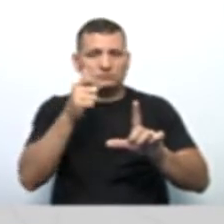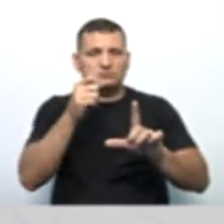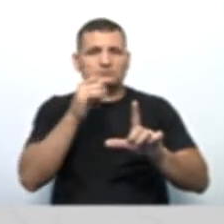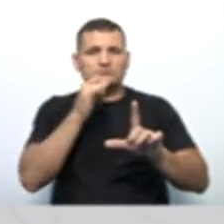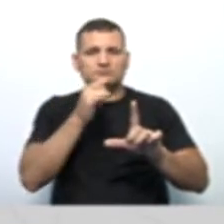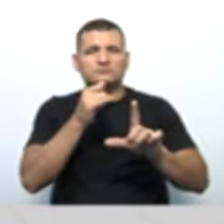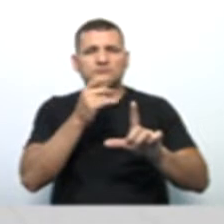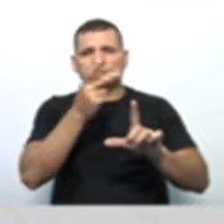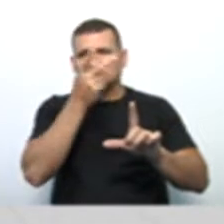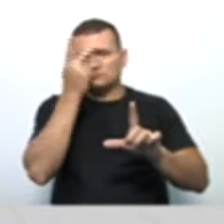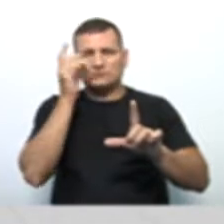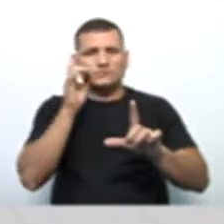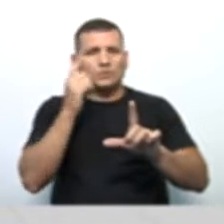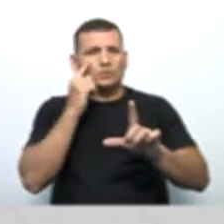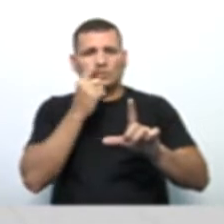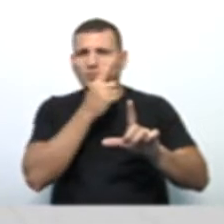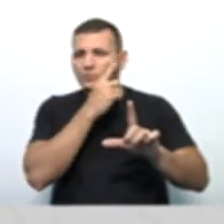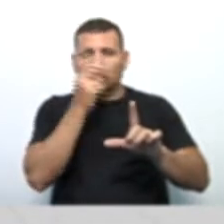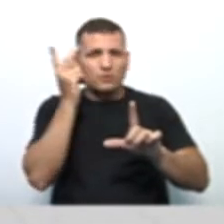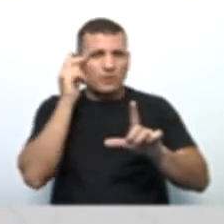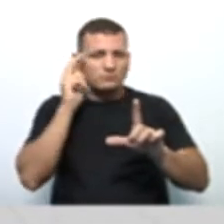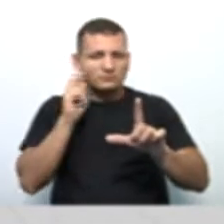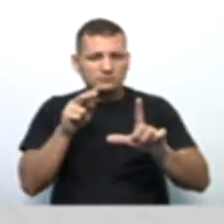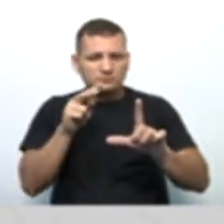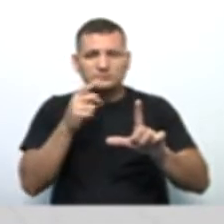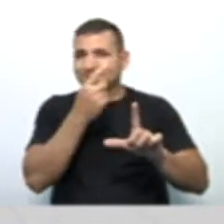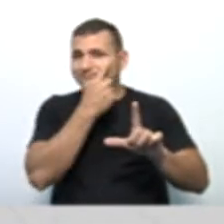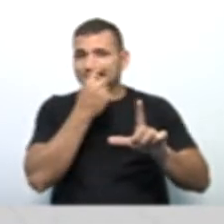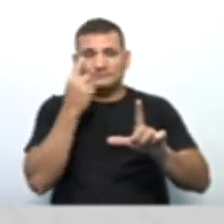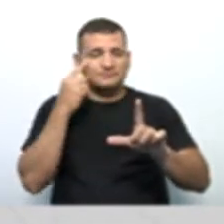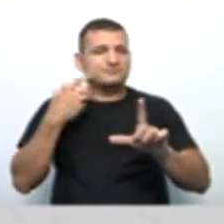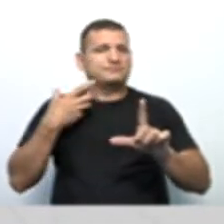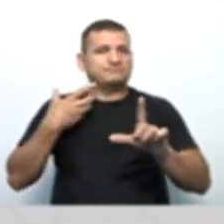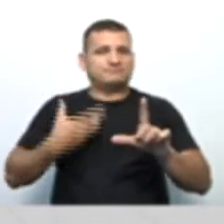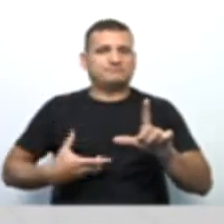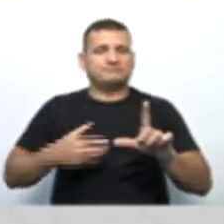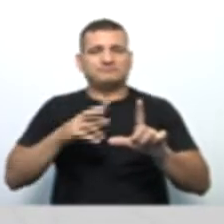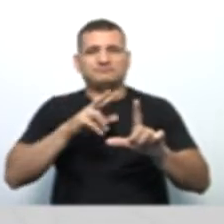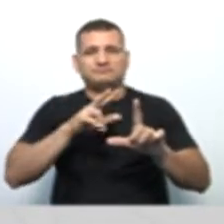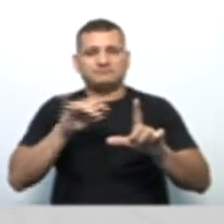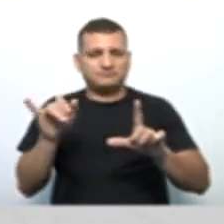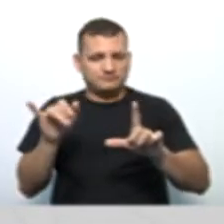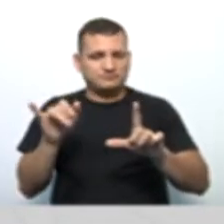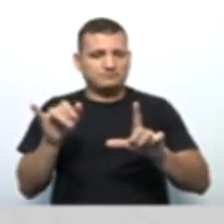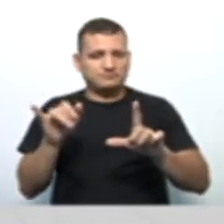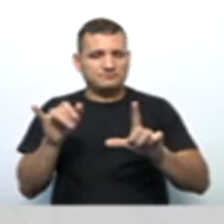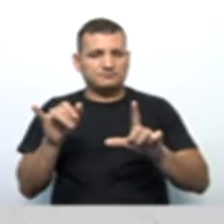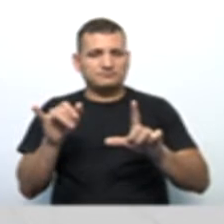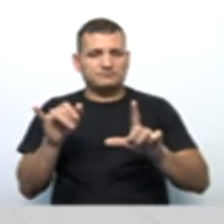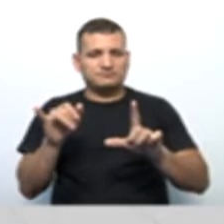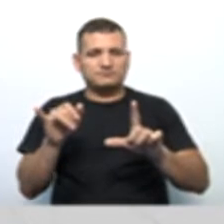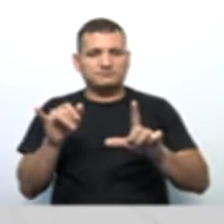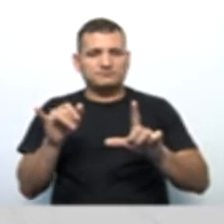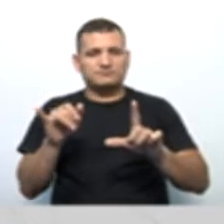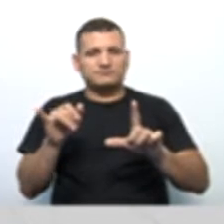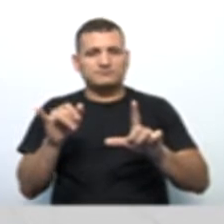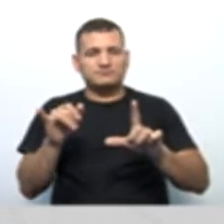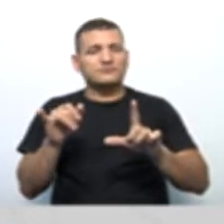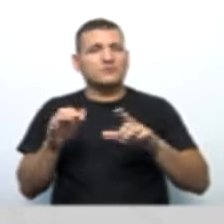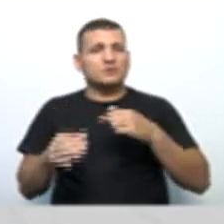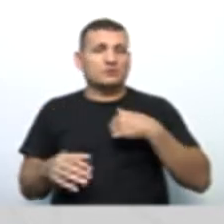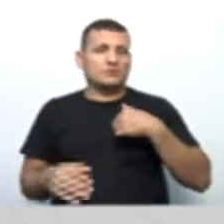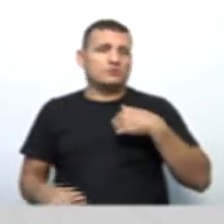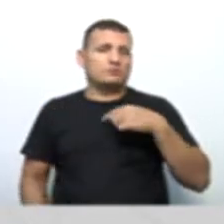só a visão normal vai cansar e silvio antonio um texto muito grande vai cansar visão dela e ela não mexe eu